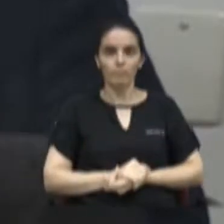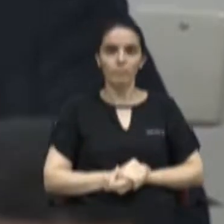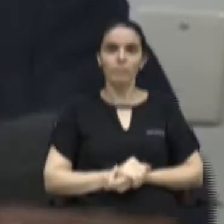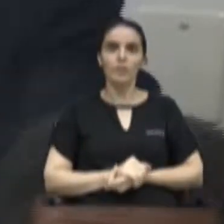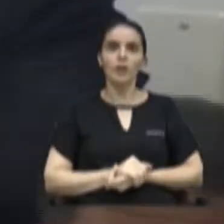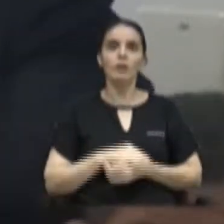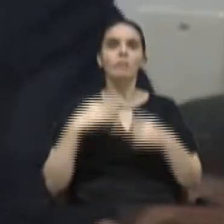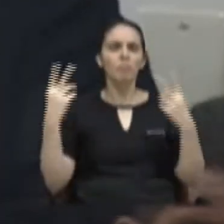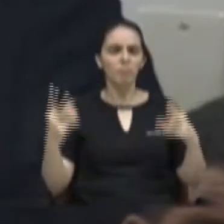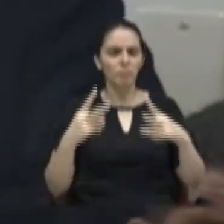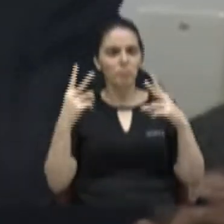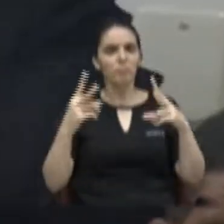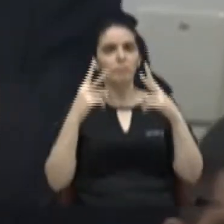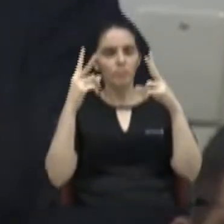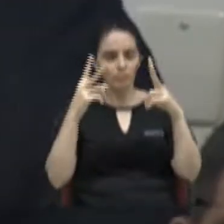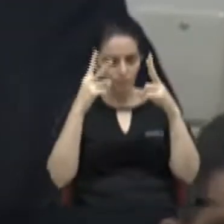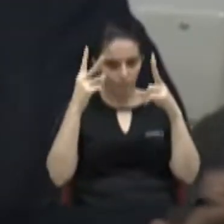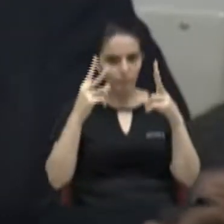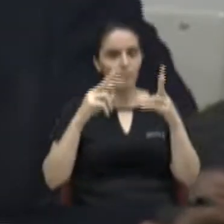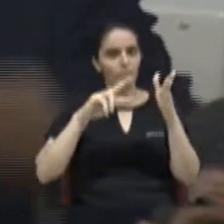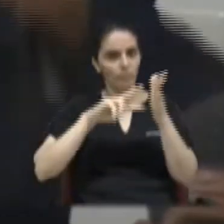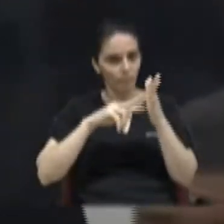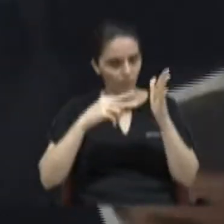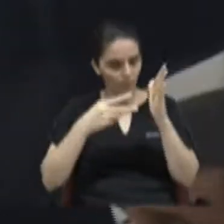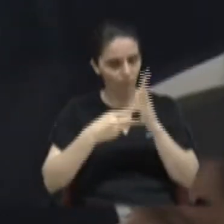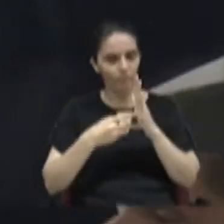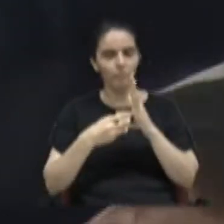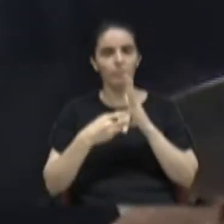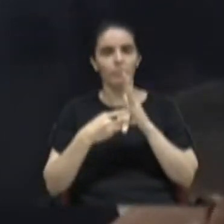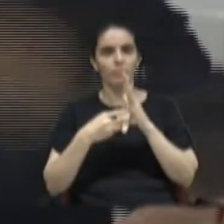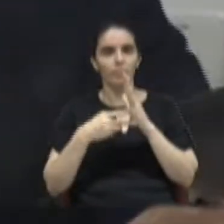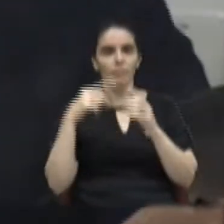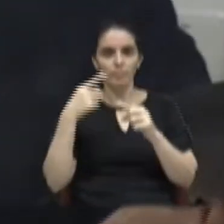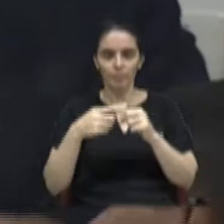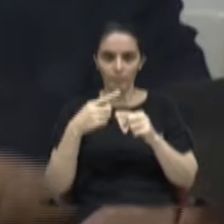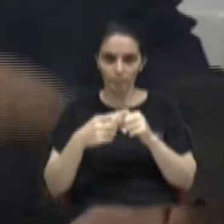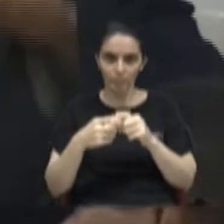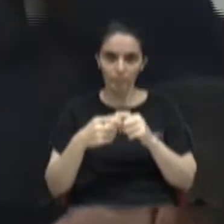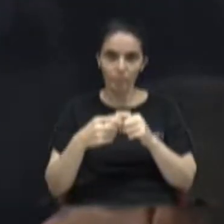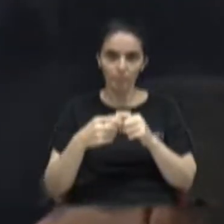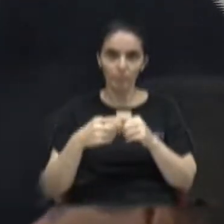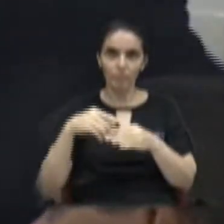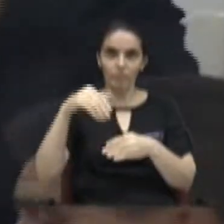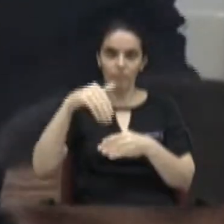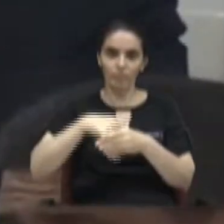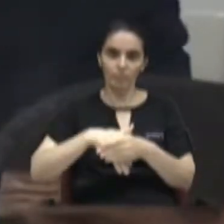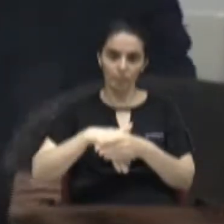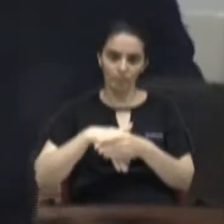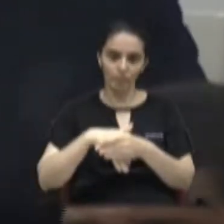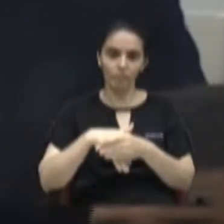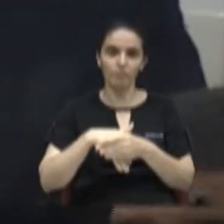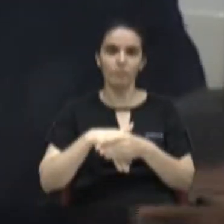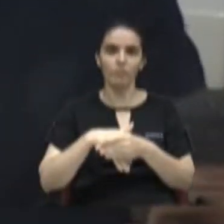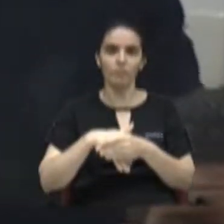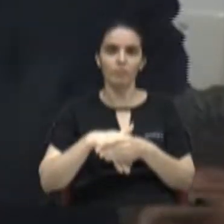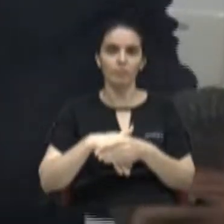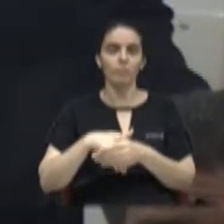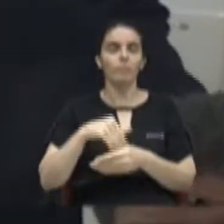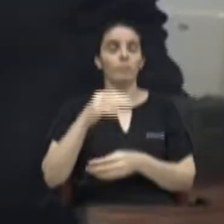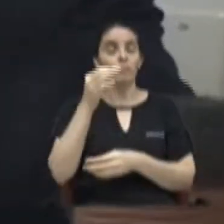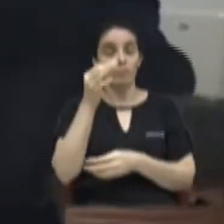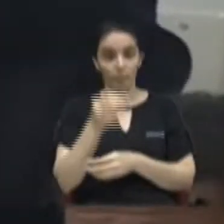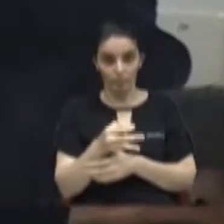vitória muito grande e será, porque nós estaremos votando com muita convicção,